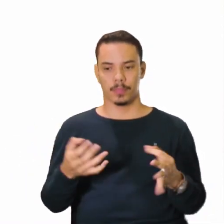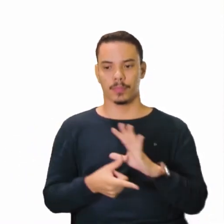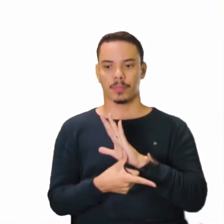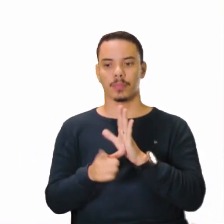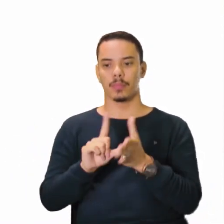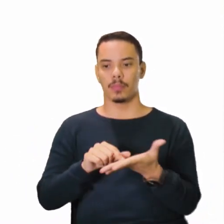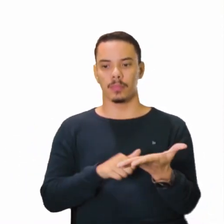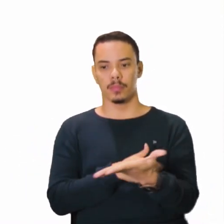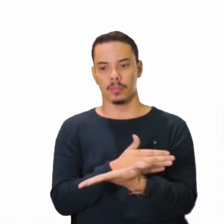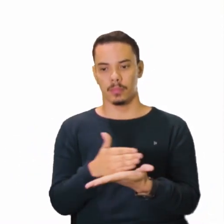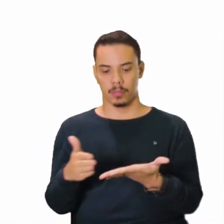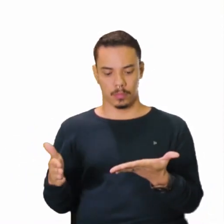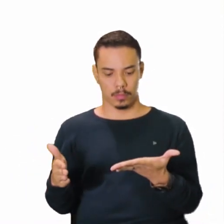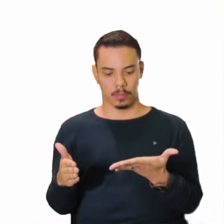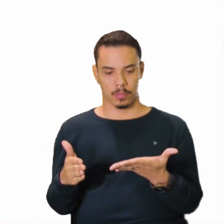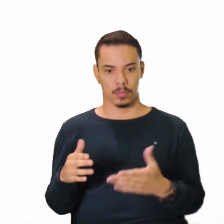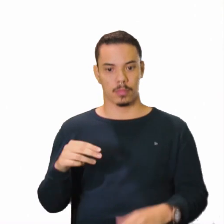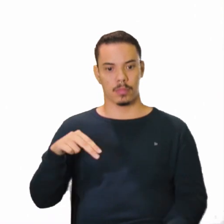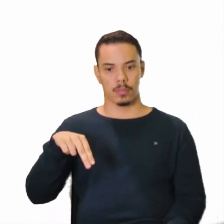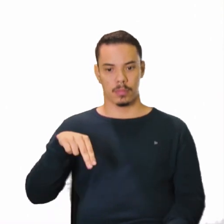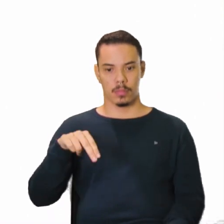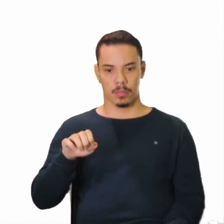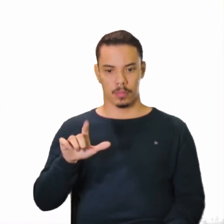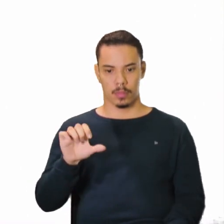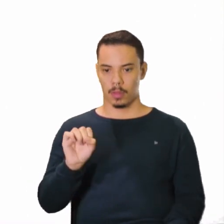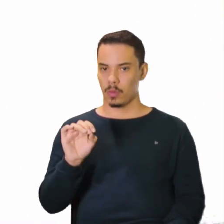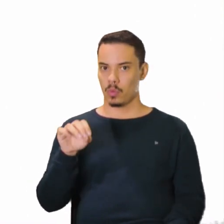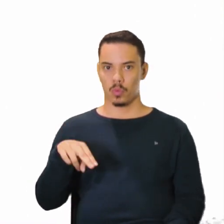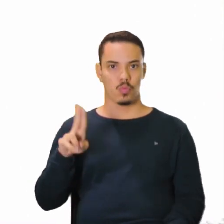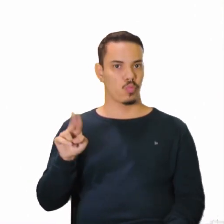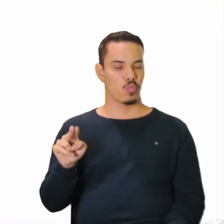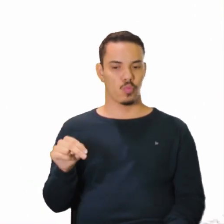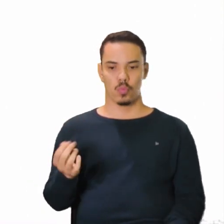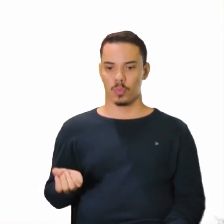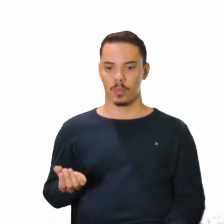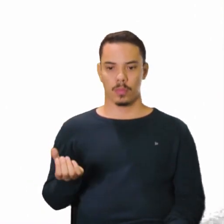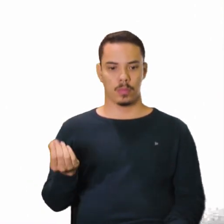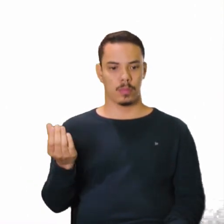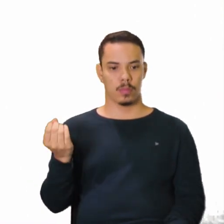começar a trabalhar, Nelson nunca viajara